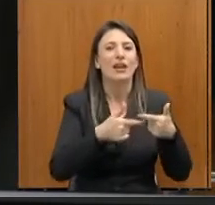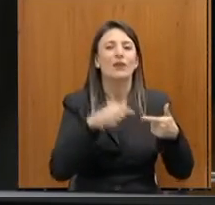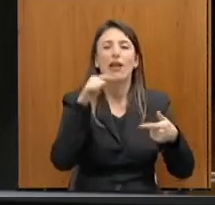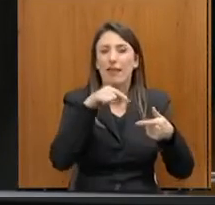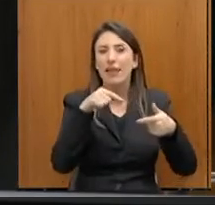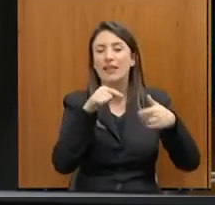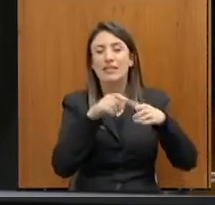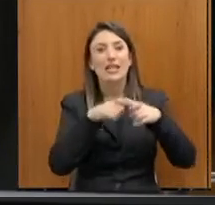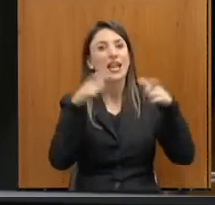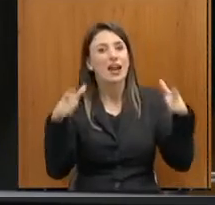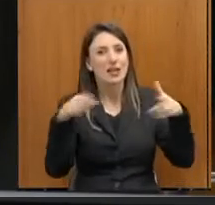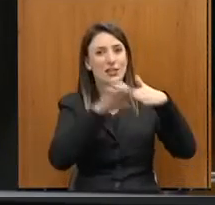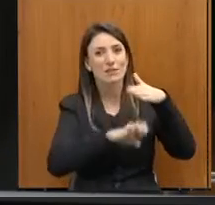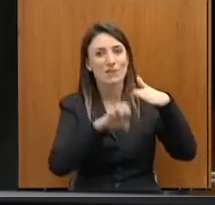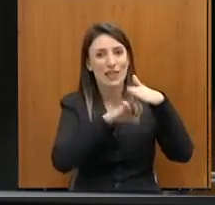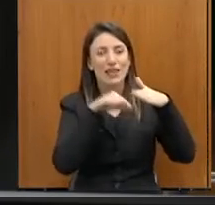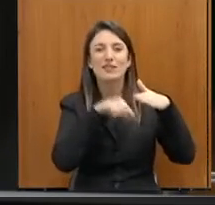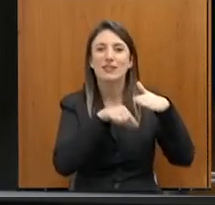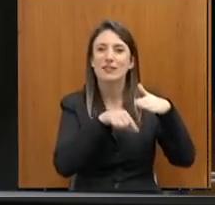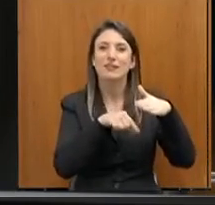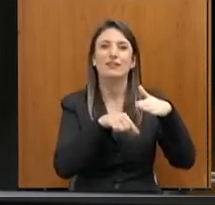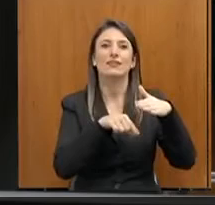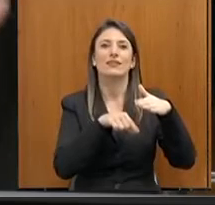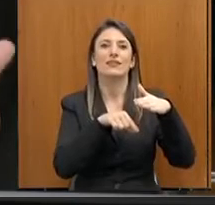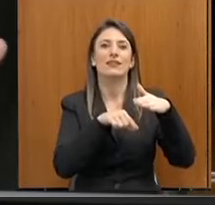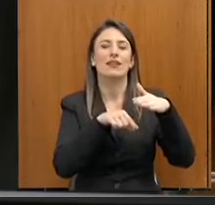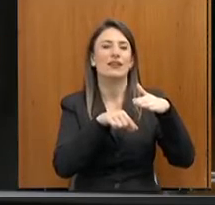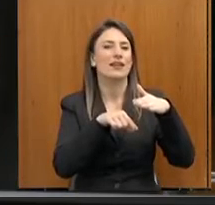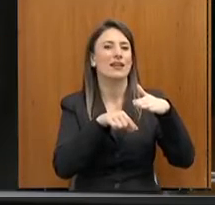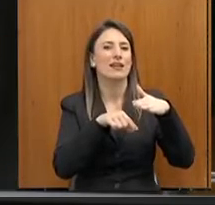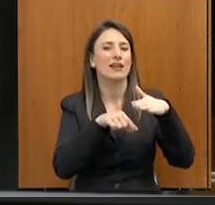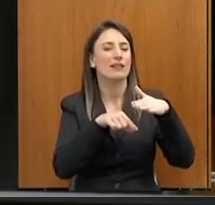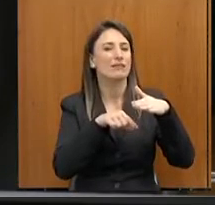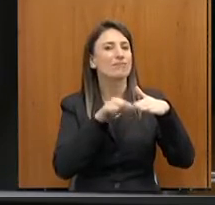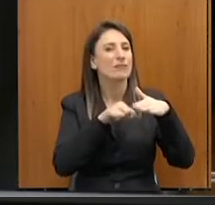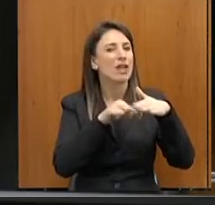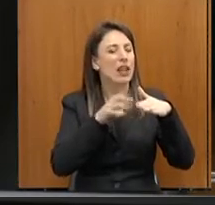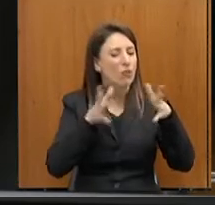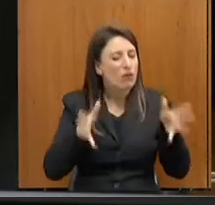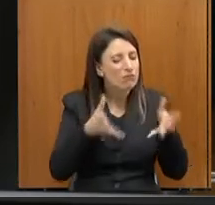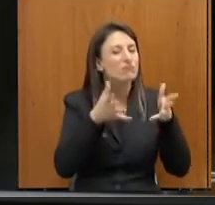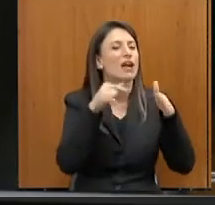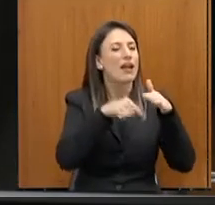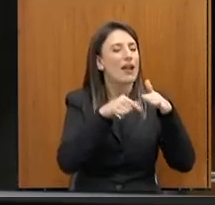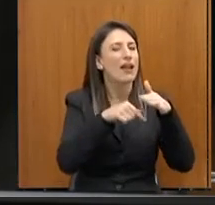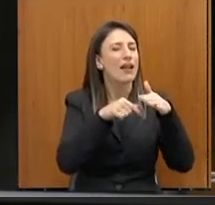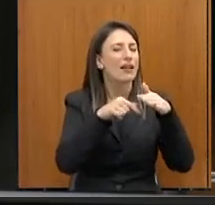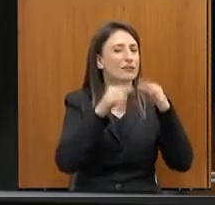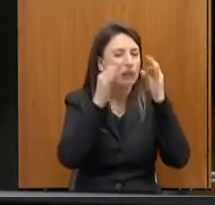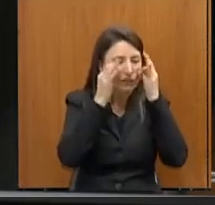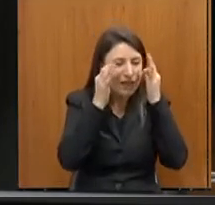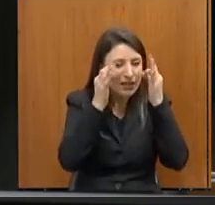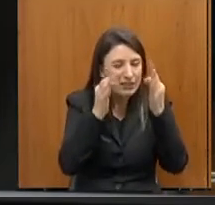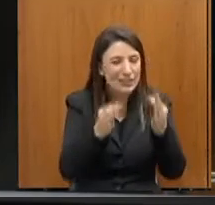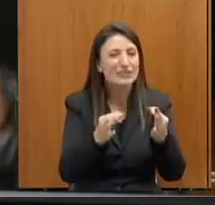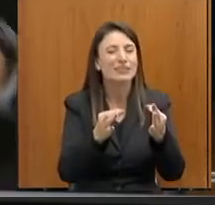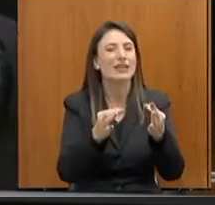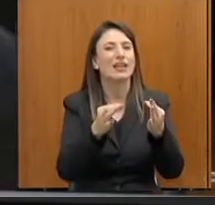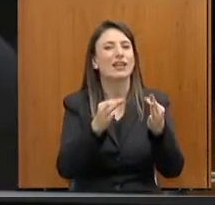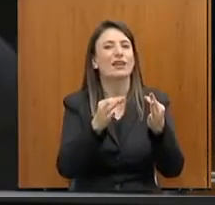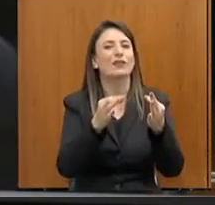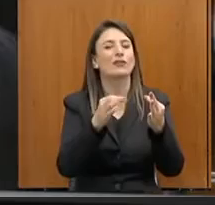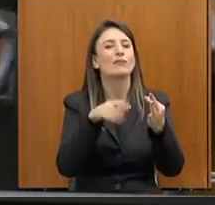grandes empresas a darem uma certa atenção ensinar e Um Caminho das Pedras o mapa da mina